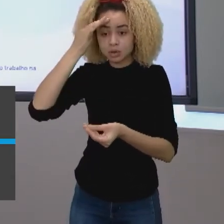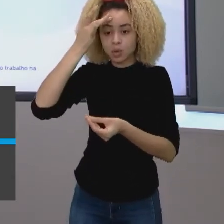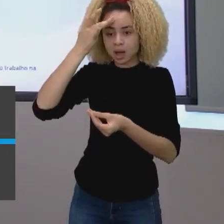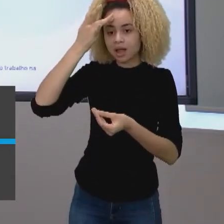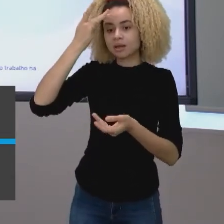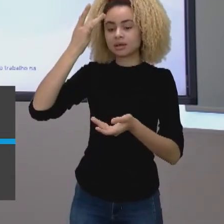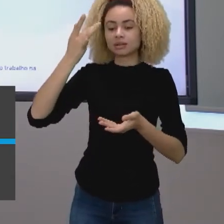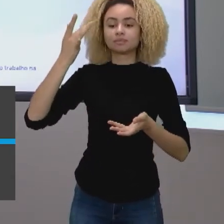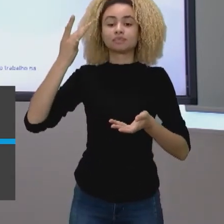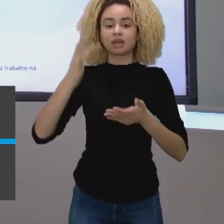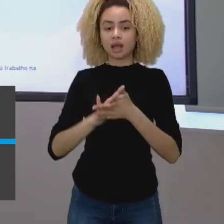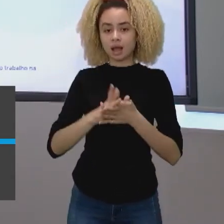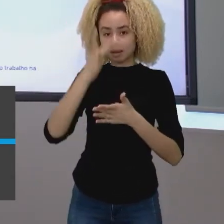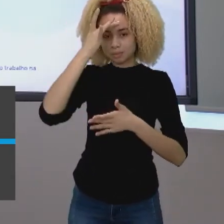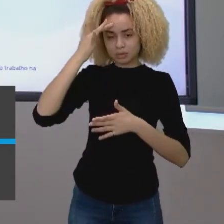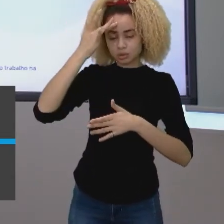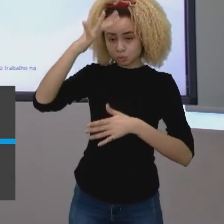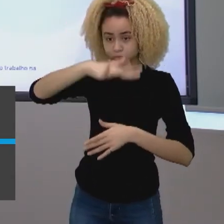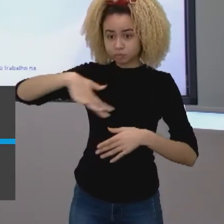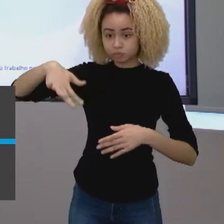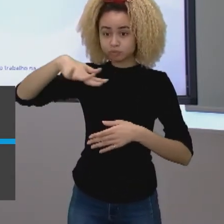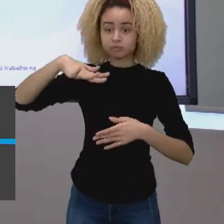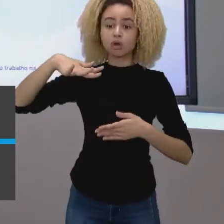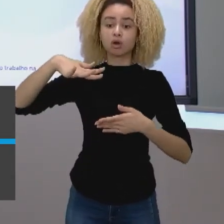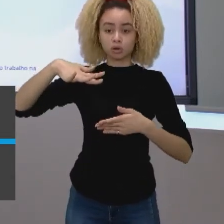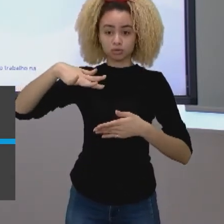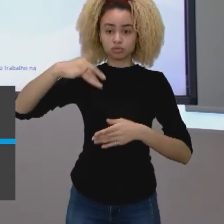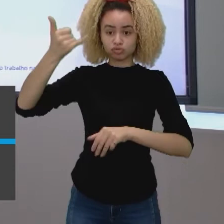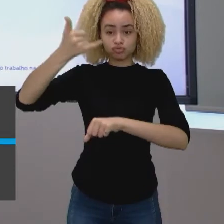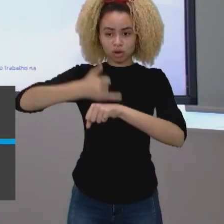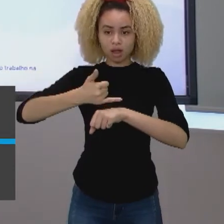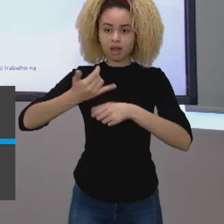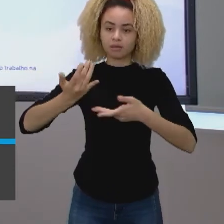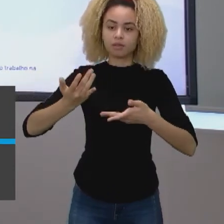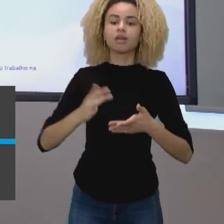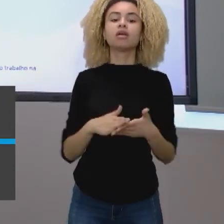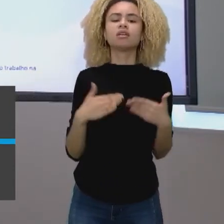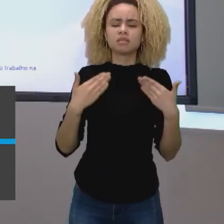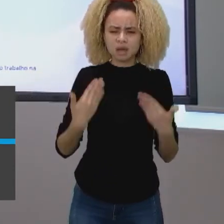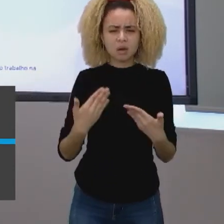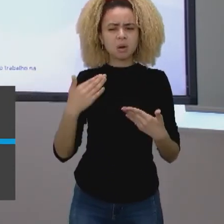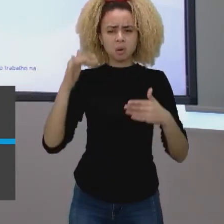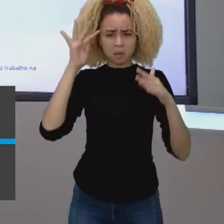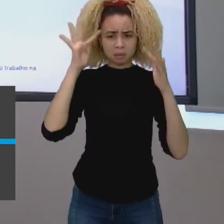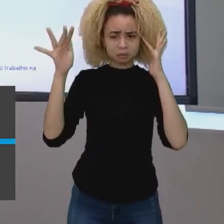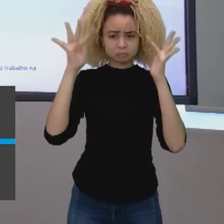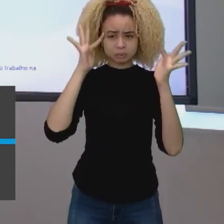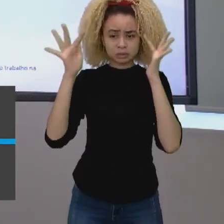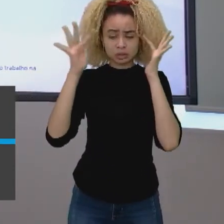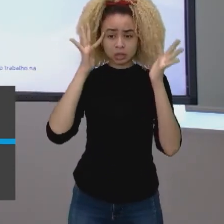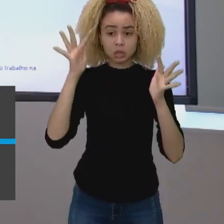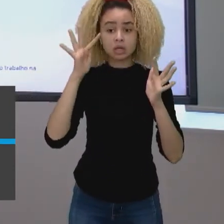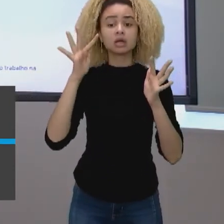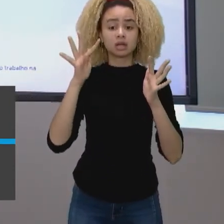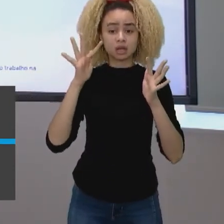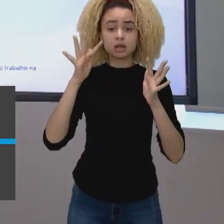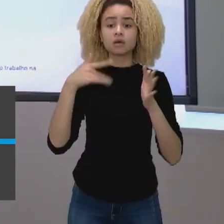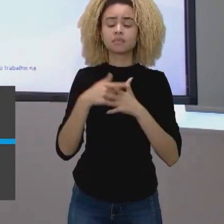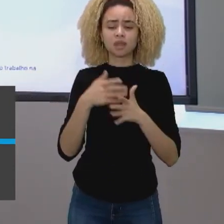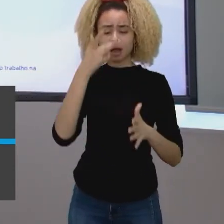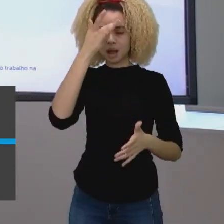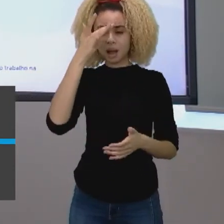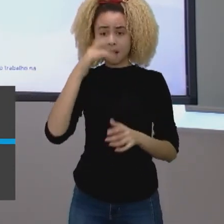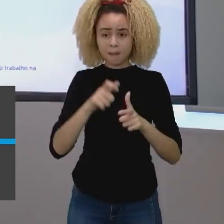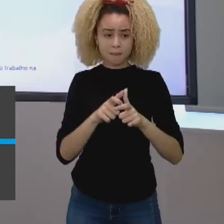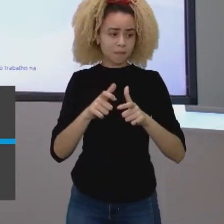capitalista, né? Ou a classe burguesa. Então, pessoal, essa teoria é uma teoria sociológica também, né? Muitos sociólogos se